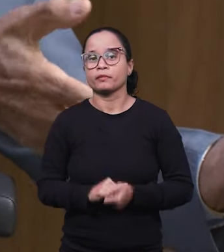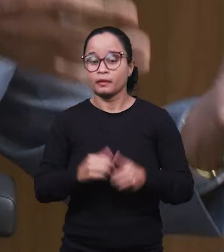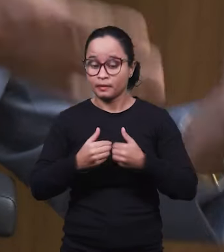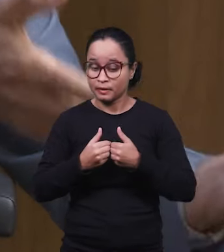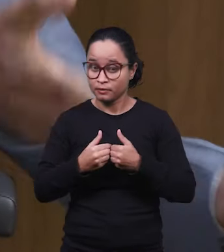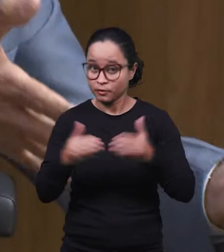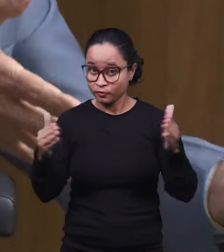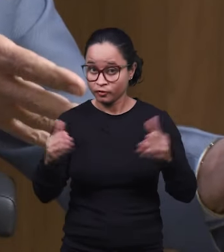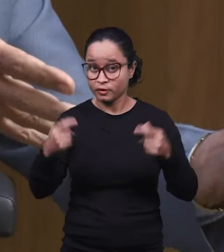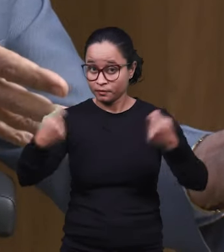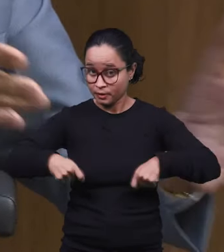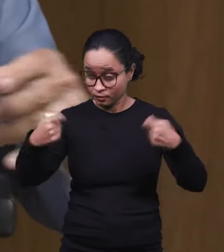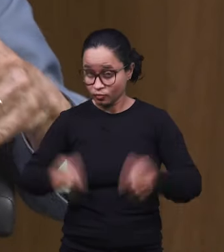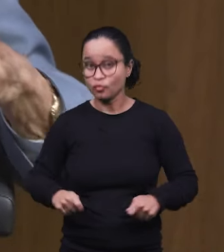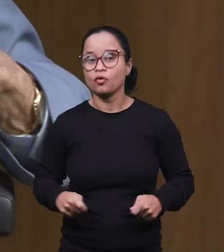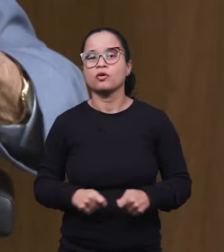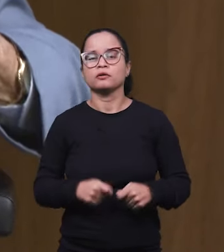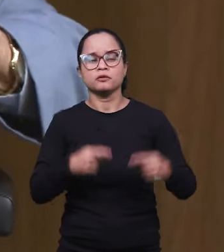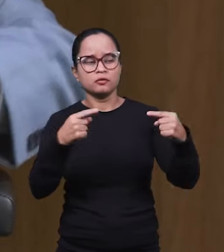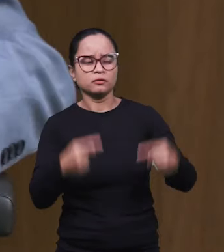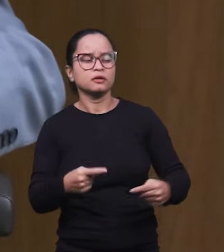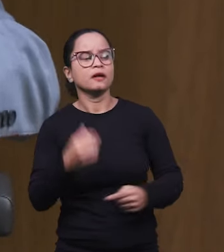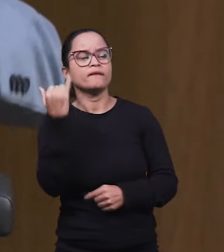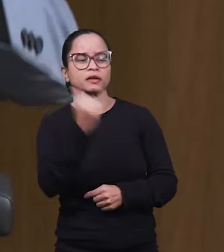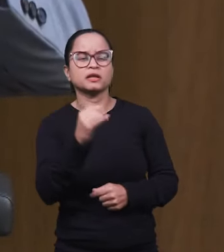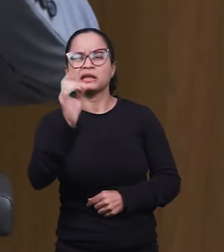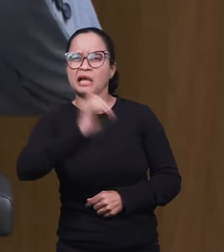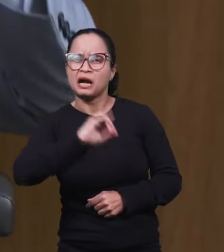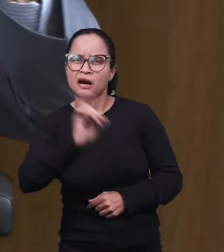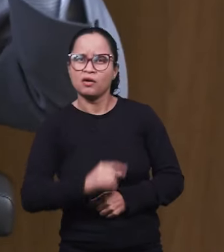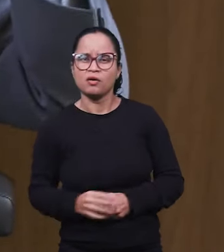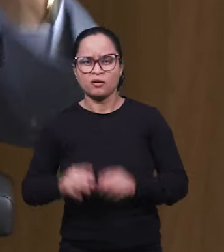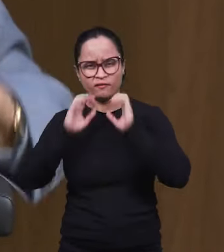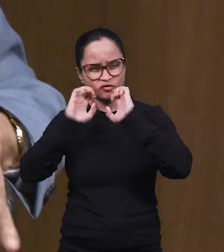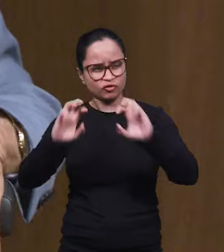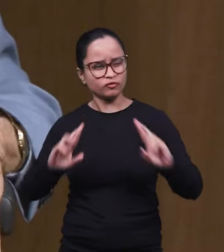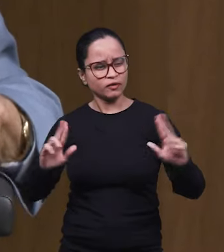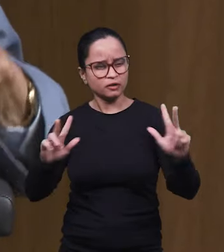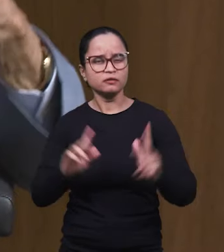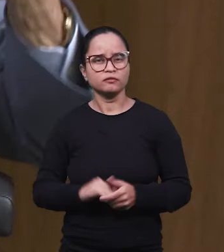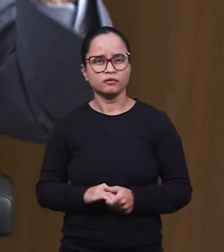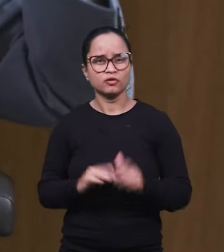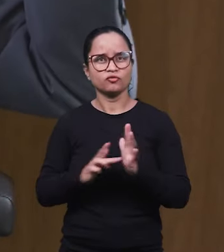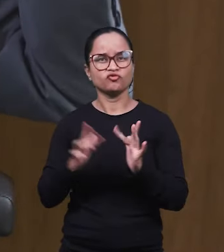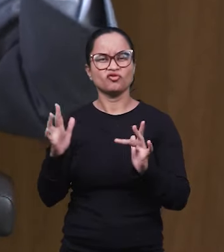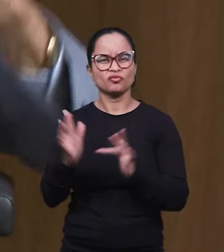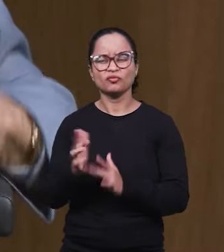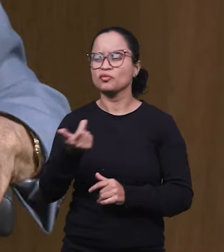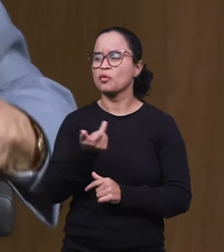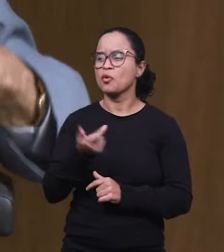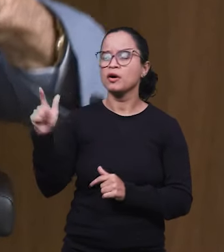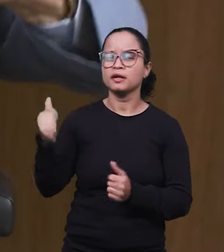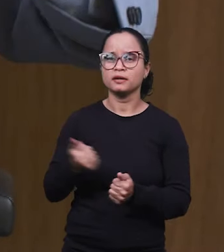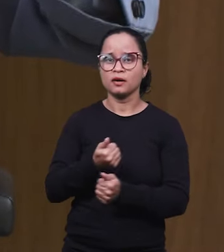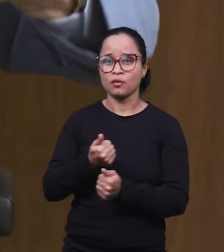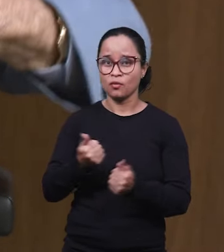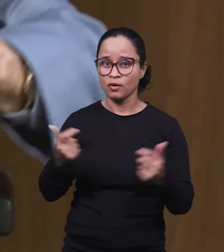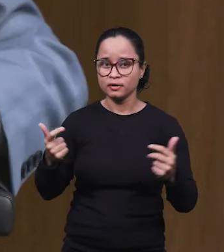primitiva que teve que enfrentar isso. Diz, não, o evangelho é outra coisa. Jesus é outra coisa.